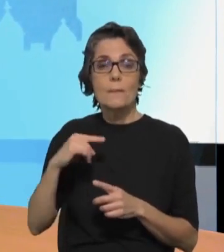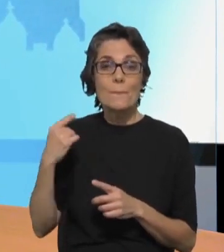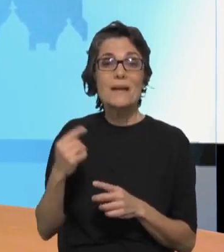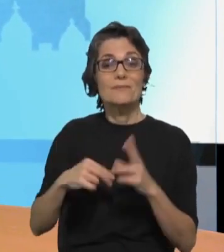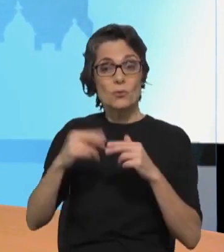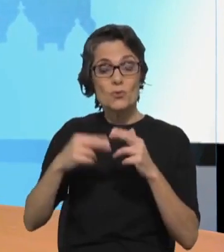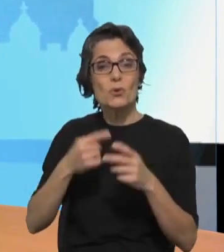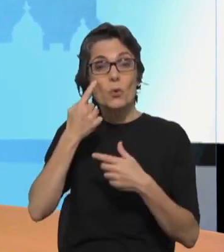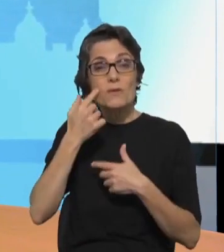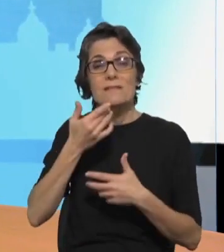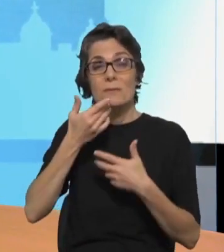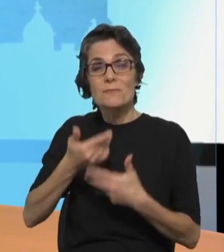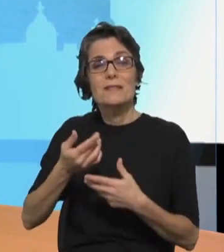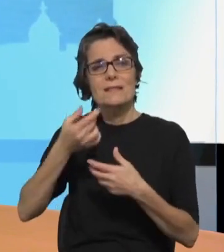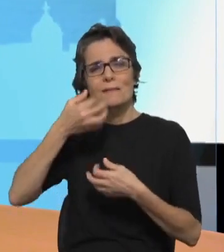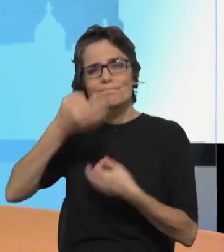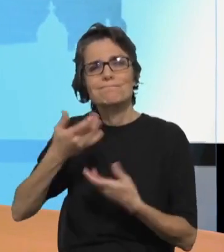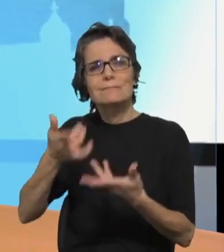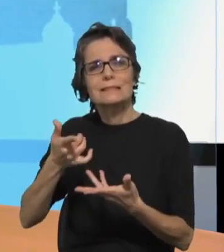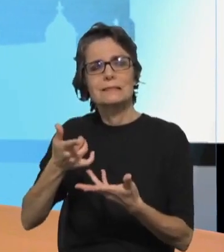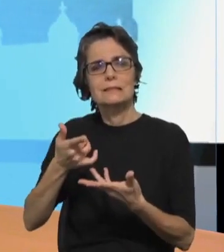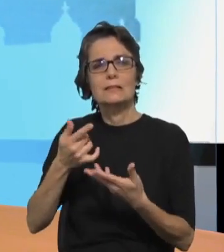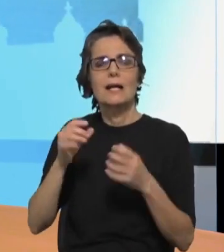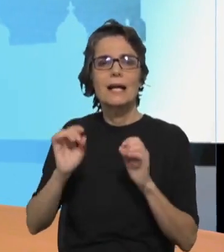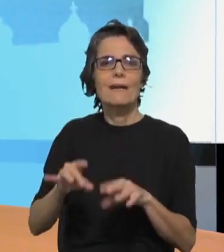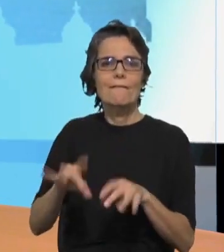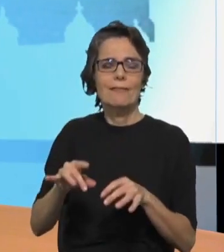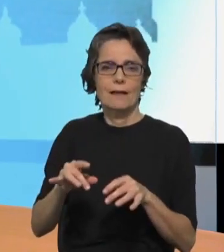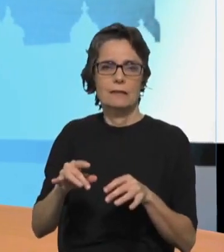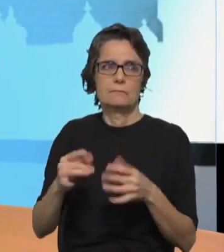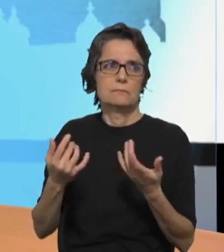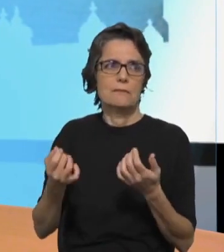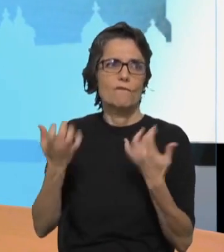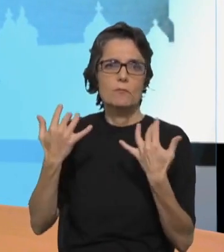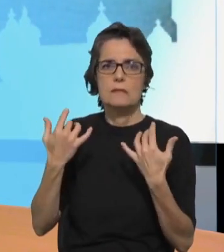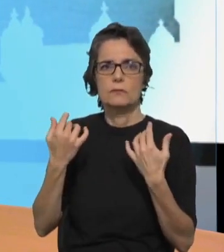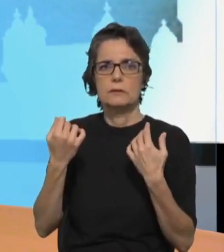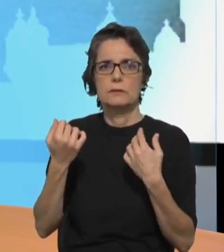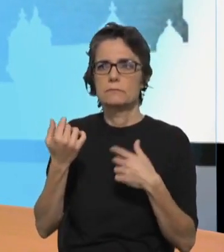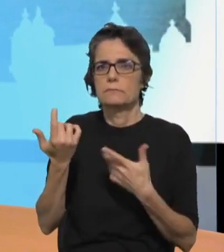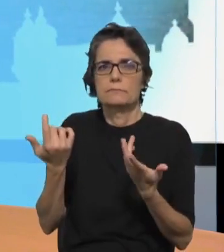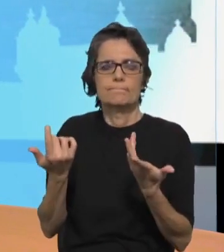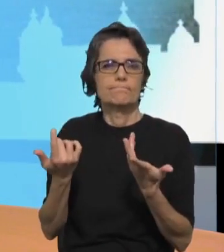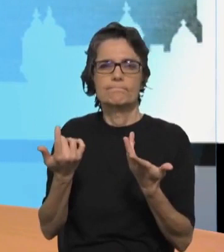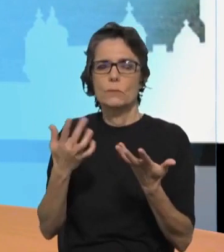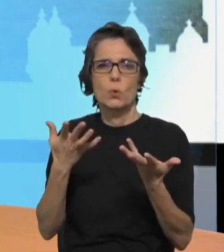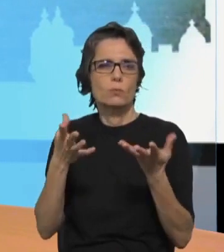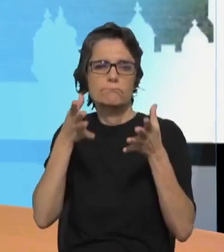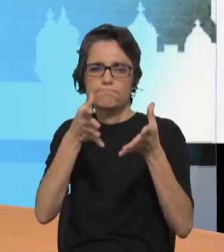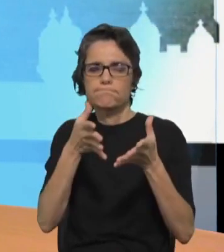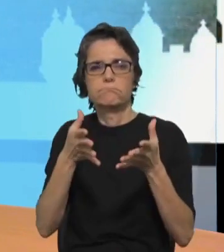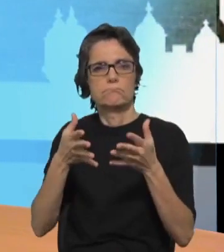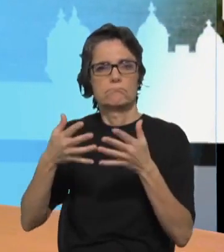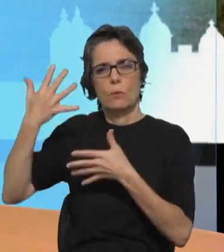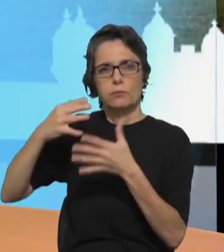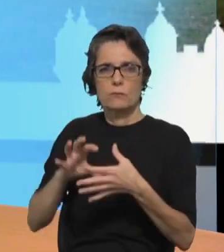para construírem informação e não se deixarem levar apenas com ideologias ou com polarizações, como dizíamos